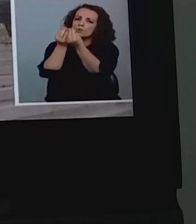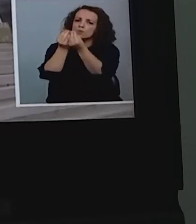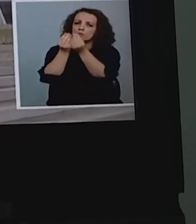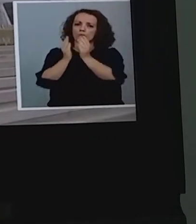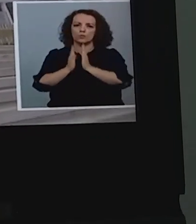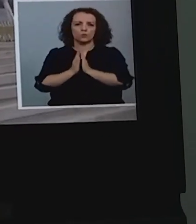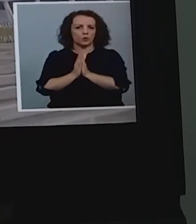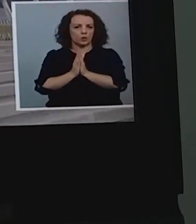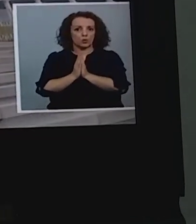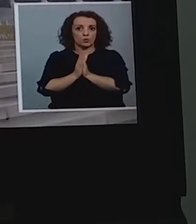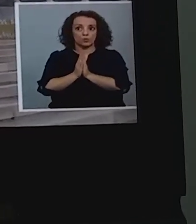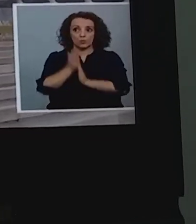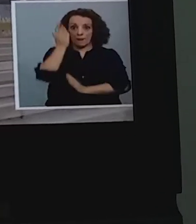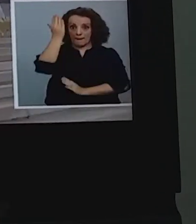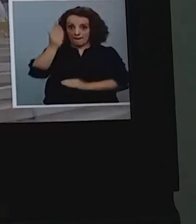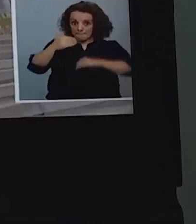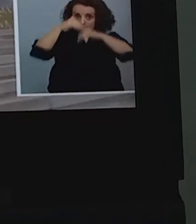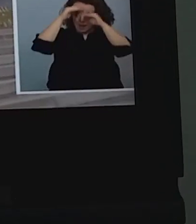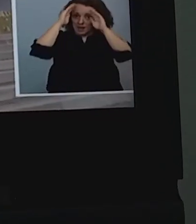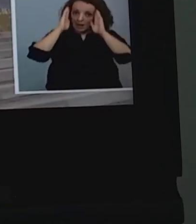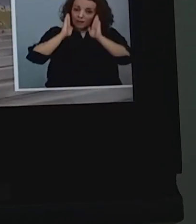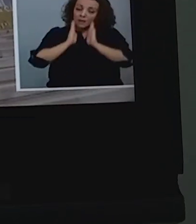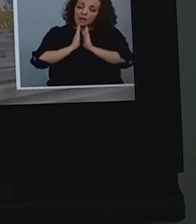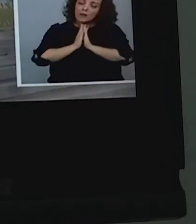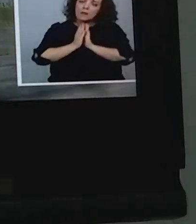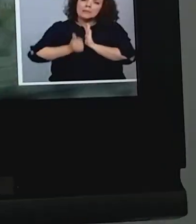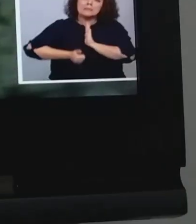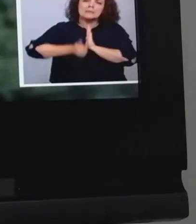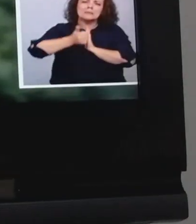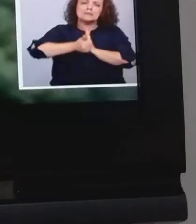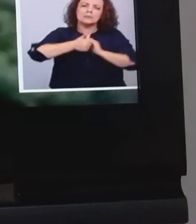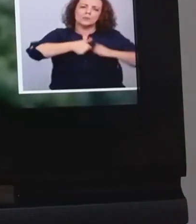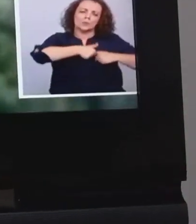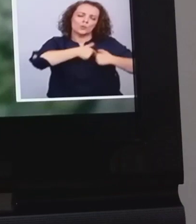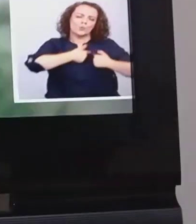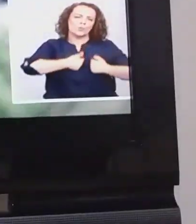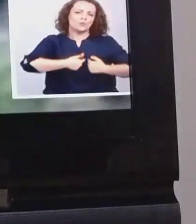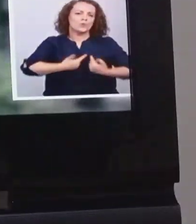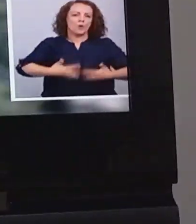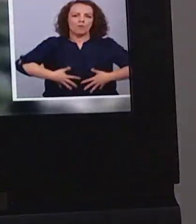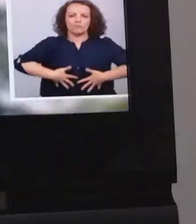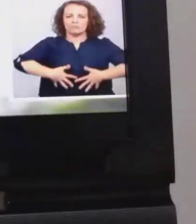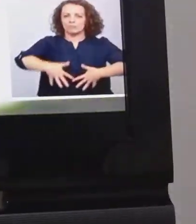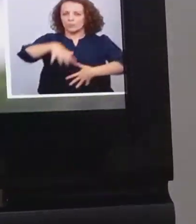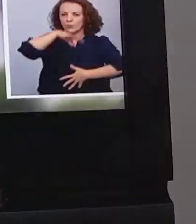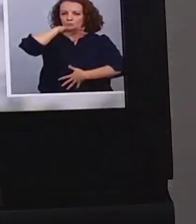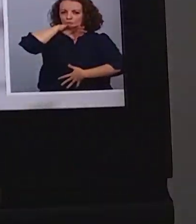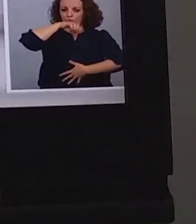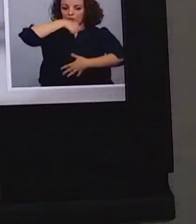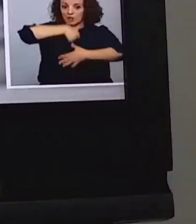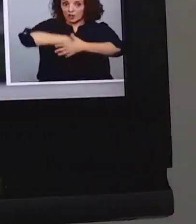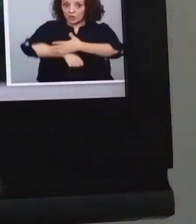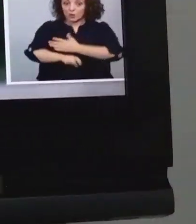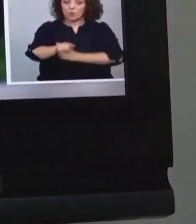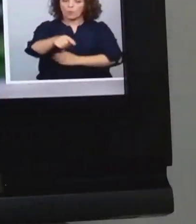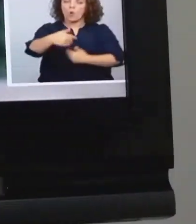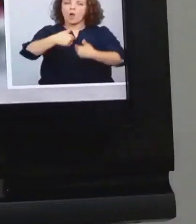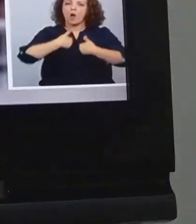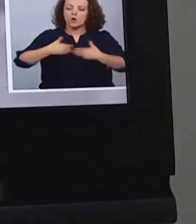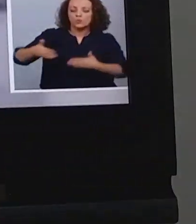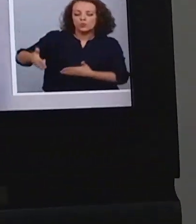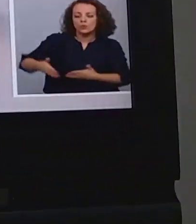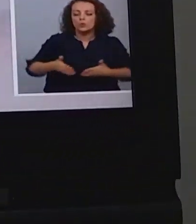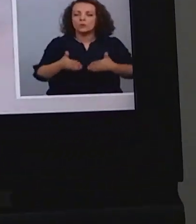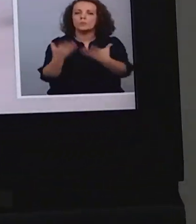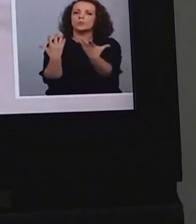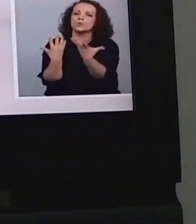o Filho. Nada mais há que Jesus, o único caminho que nos leva ao Pai. Por isso ela